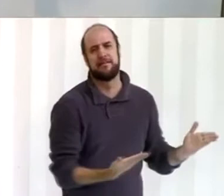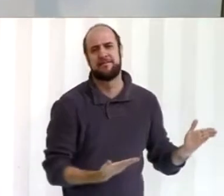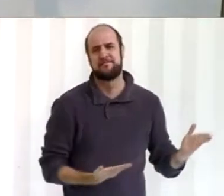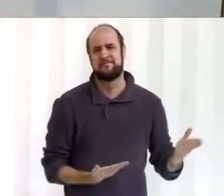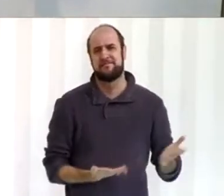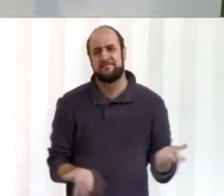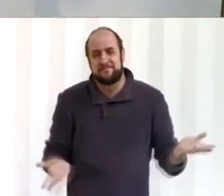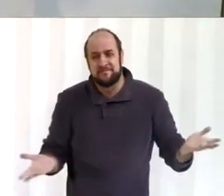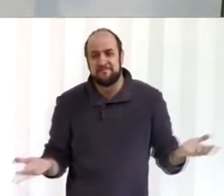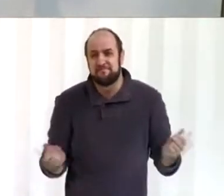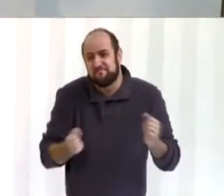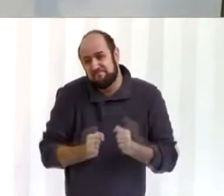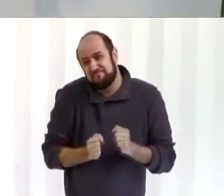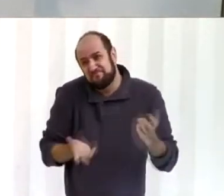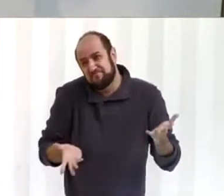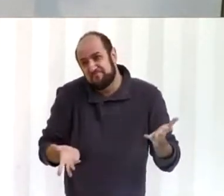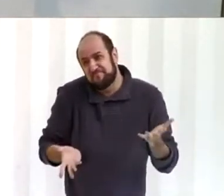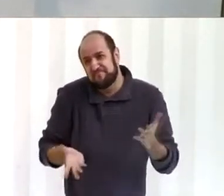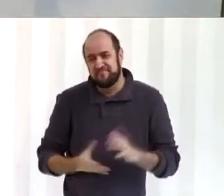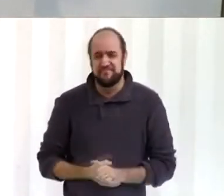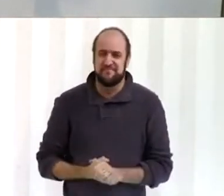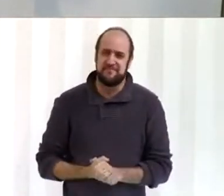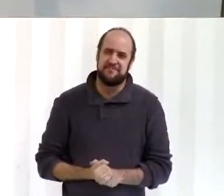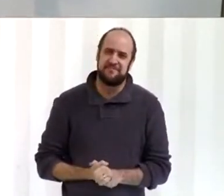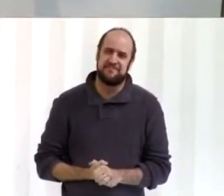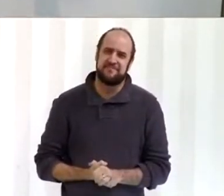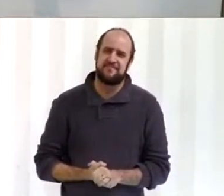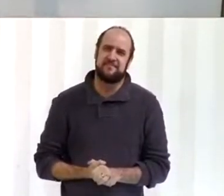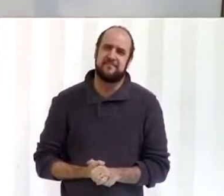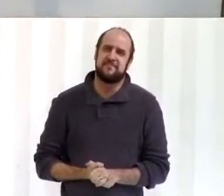Senhor, e chamar Eliseu?